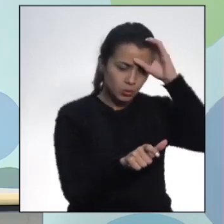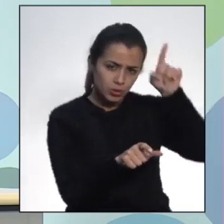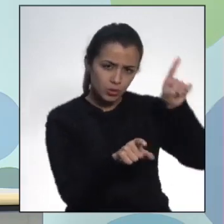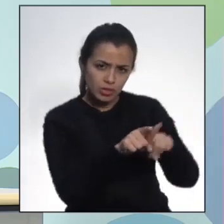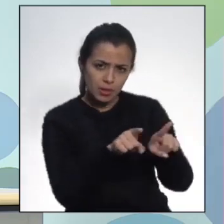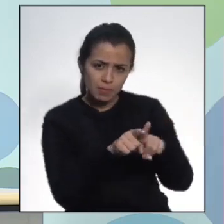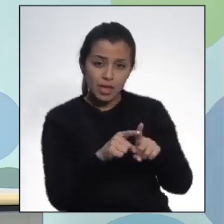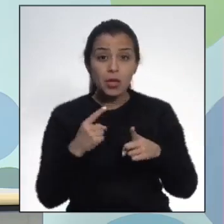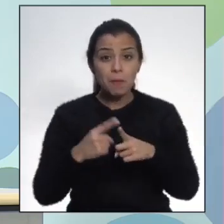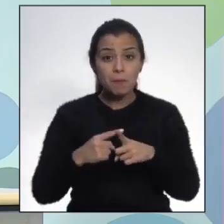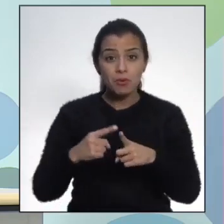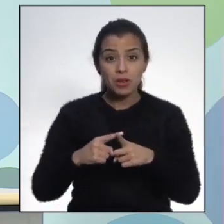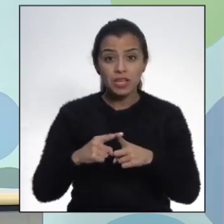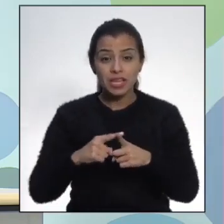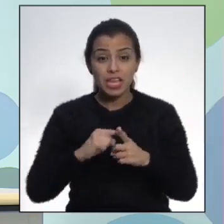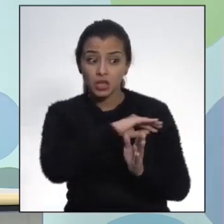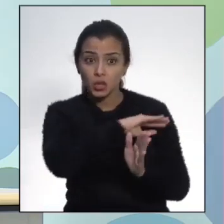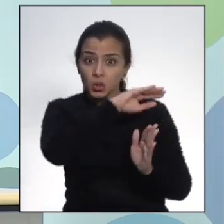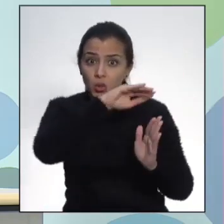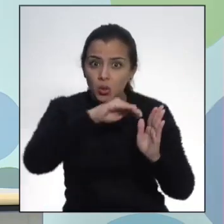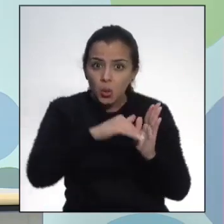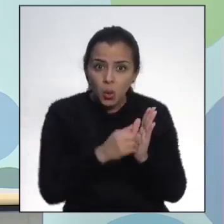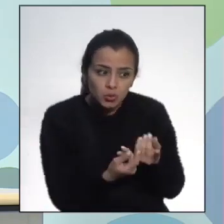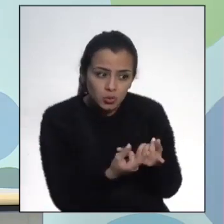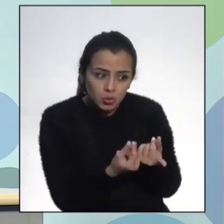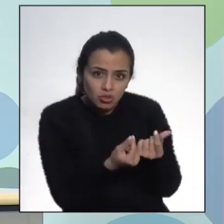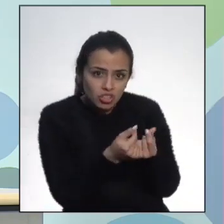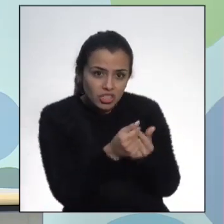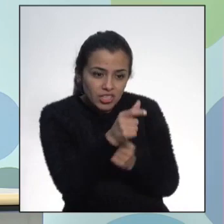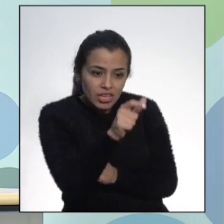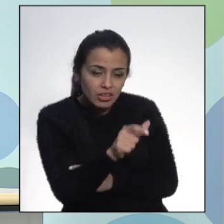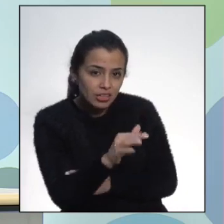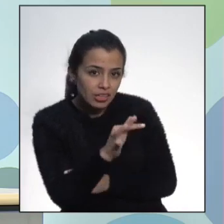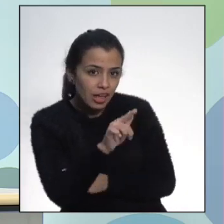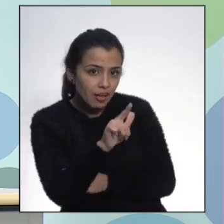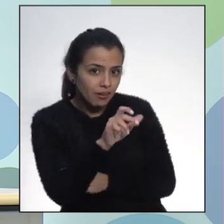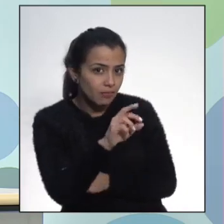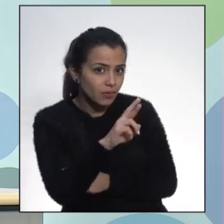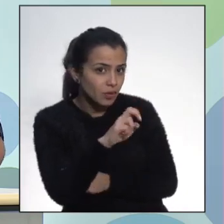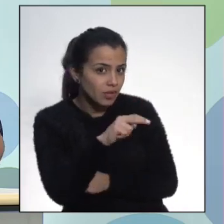fique com o dinheiro de Florência. Então, Florência